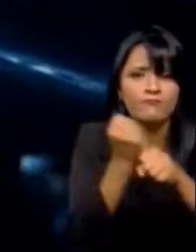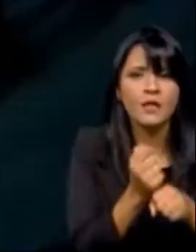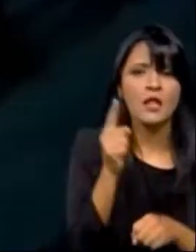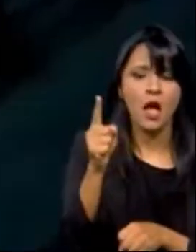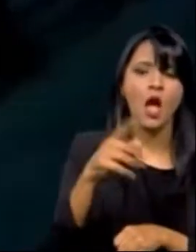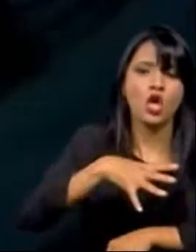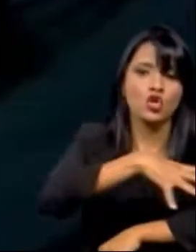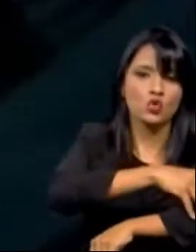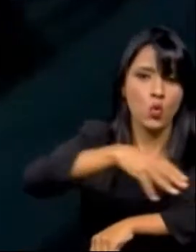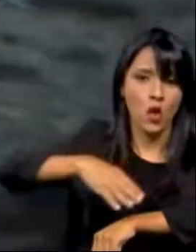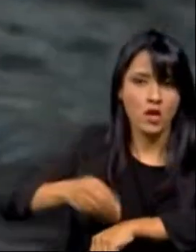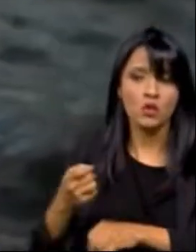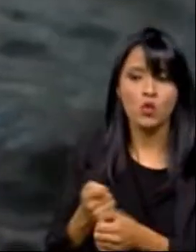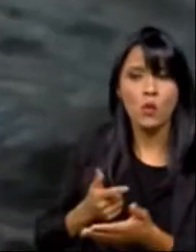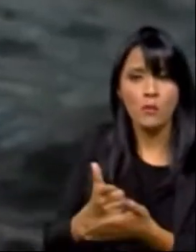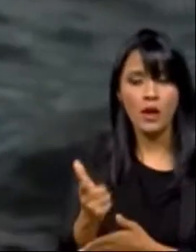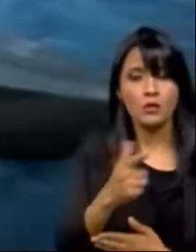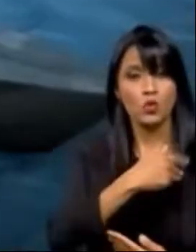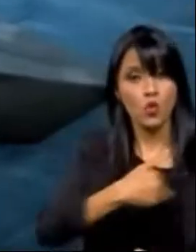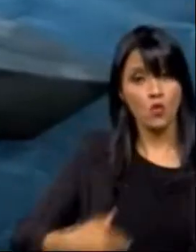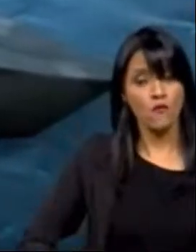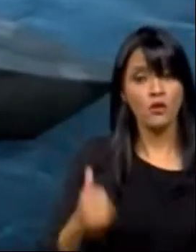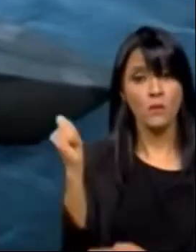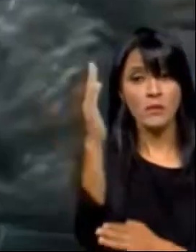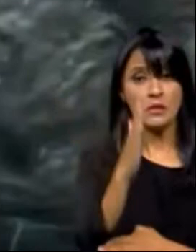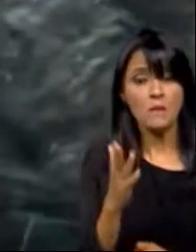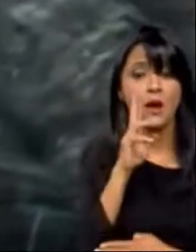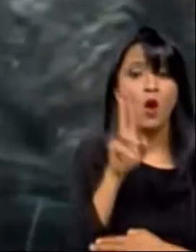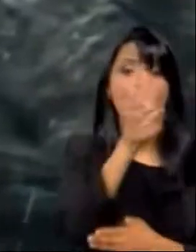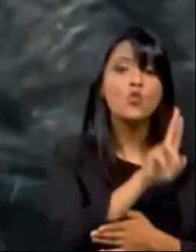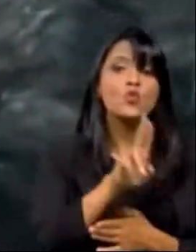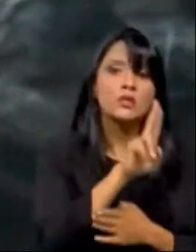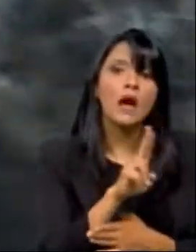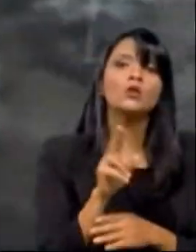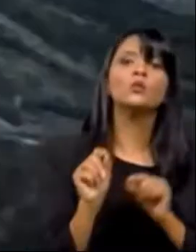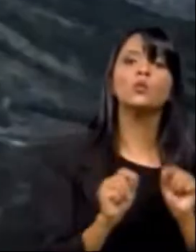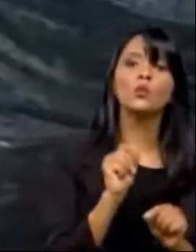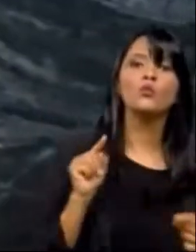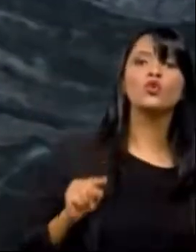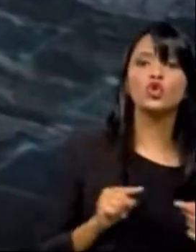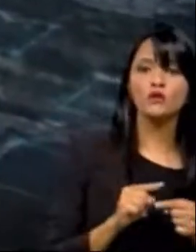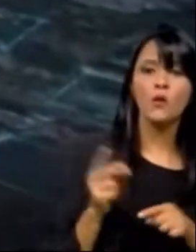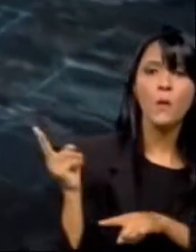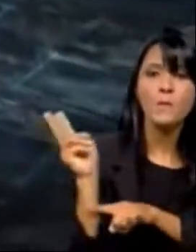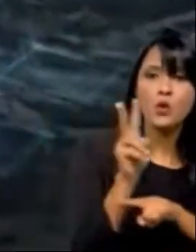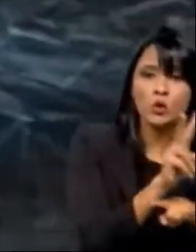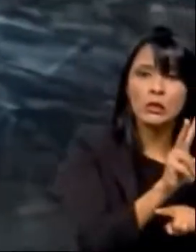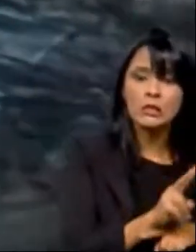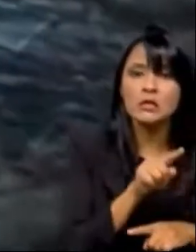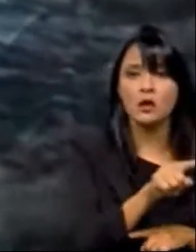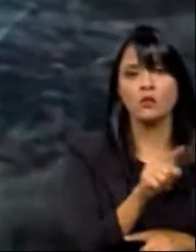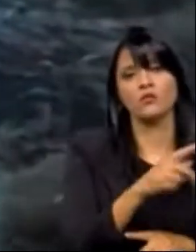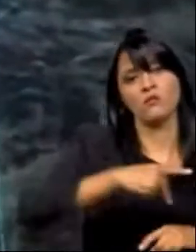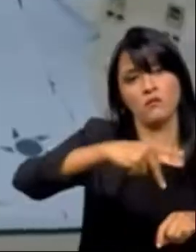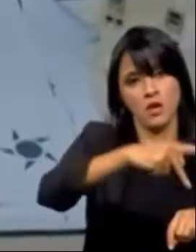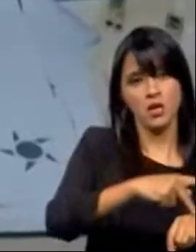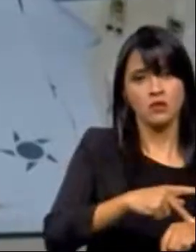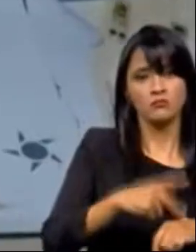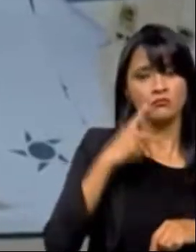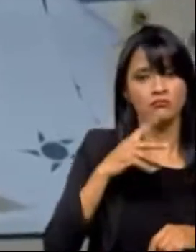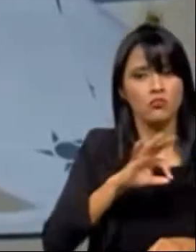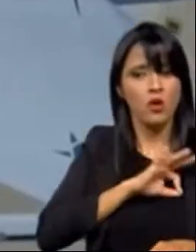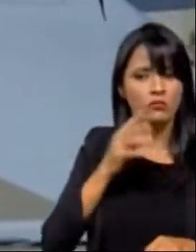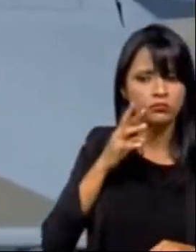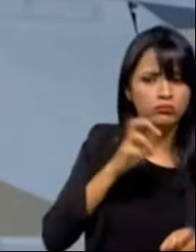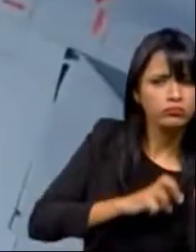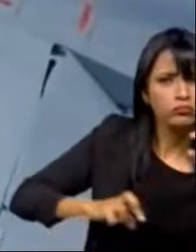pelo governo brasileiro para serem usados na proteção do país em missões de policiamento aéreo. As